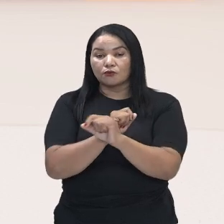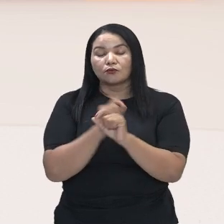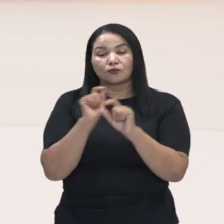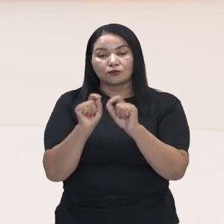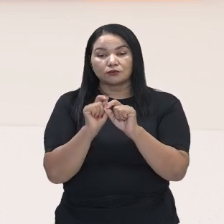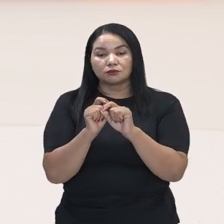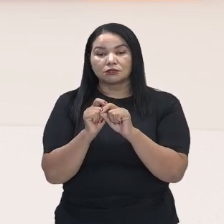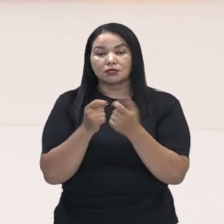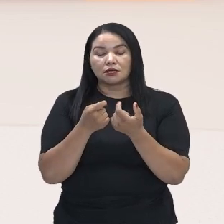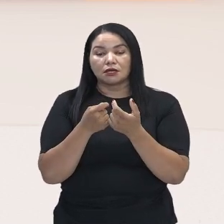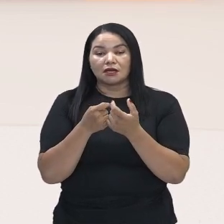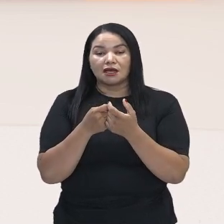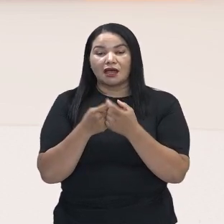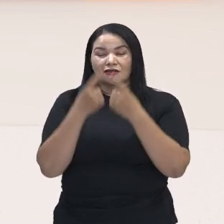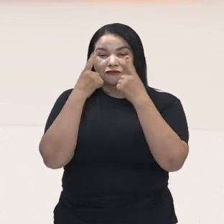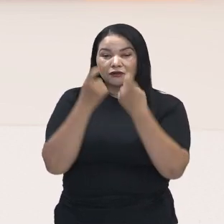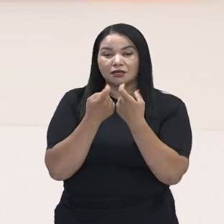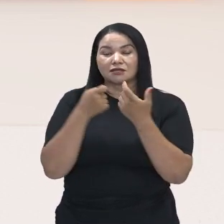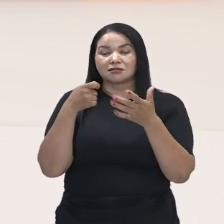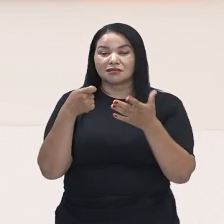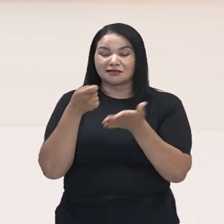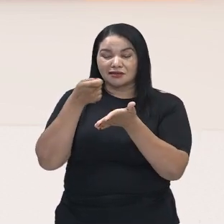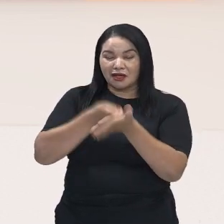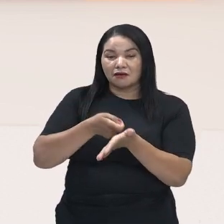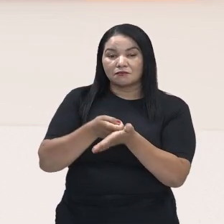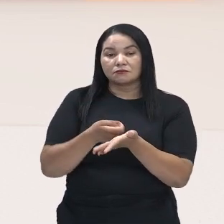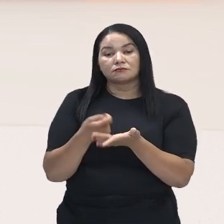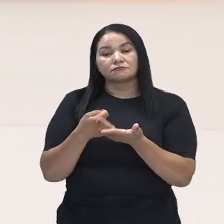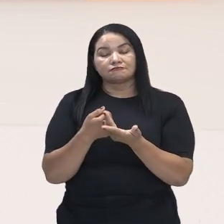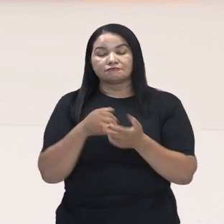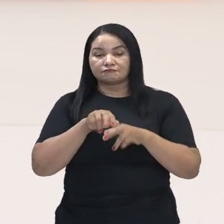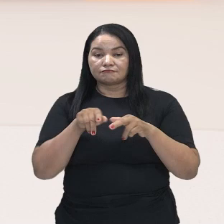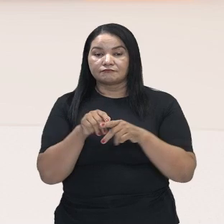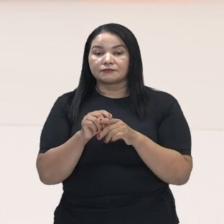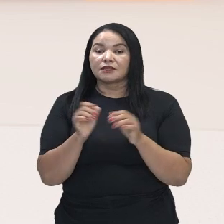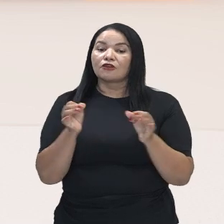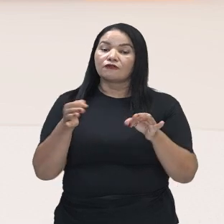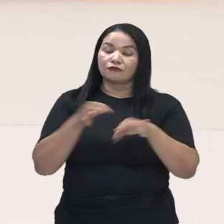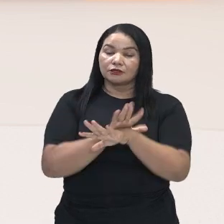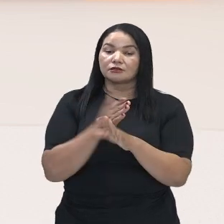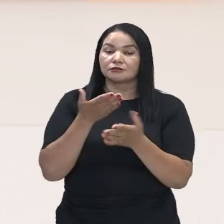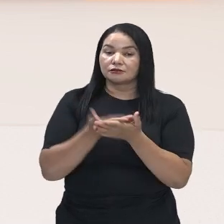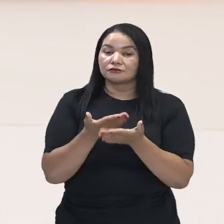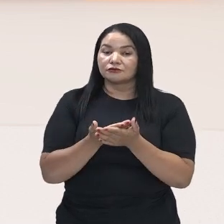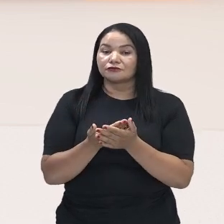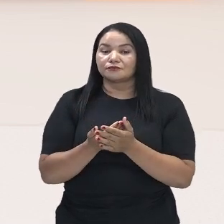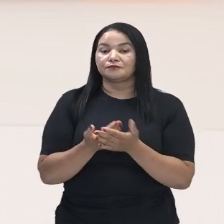explorações no qual eles estavam submetidos, certo? Finalizamos então a nossa aula